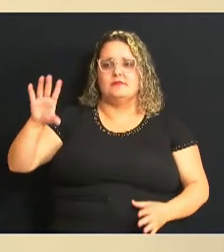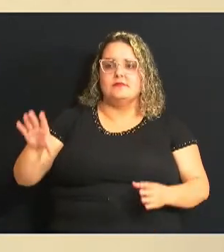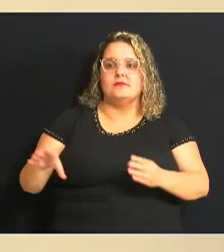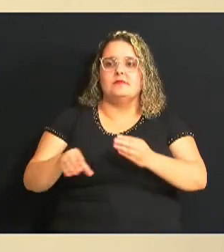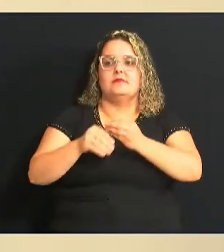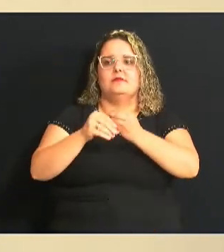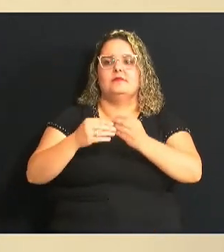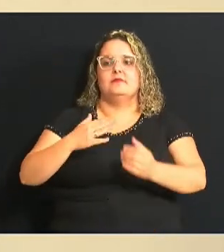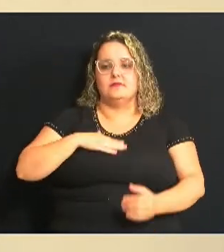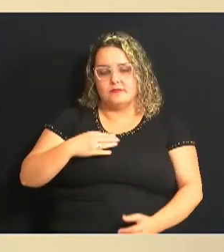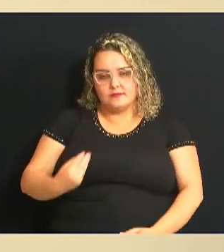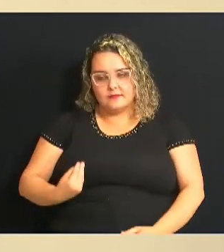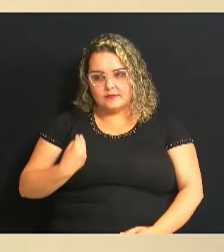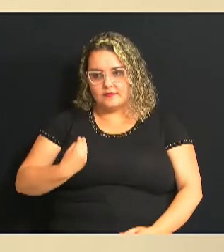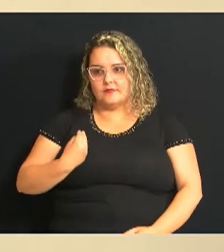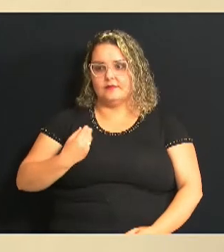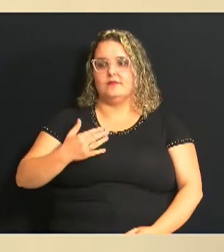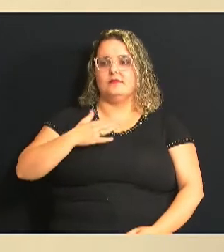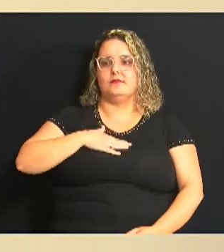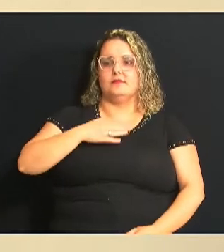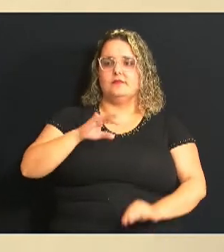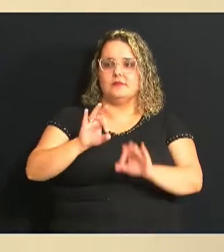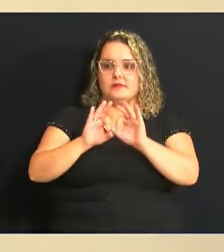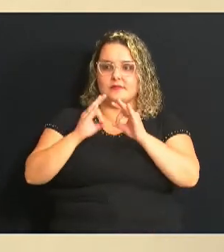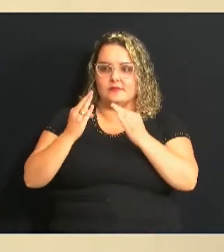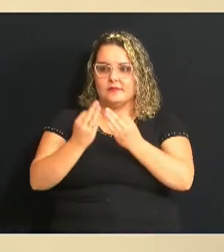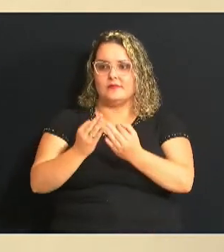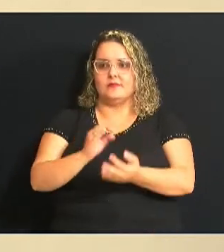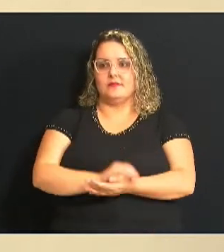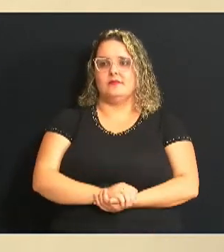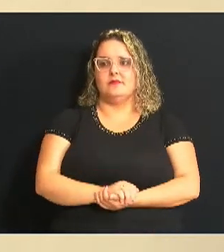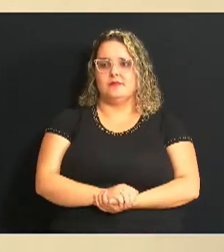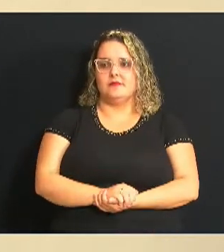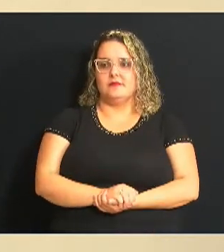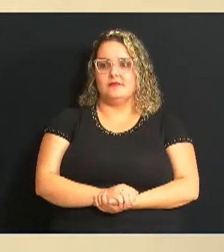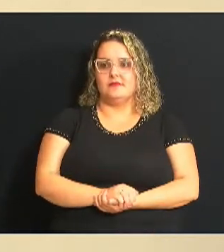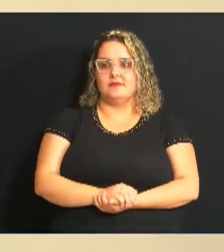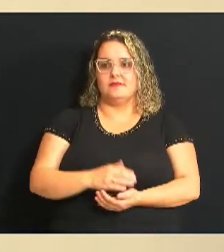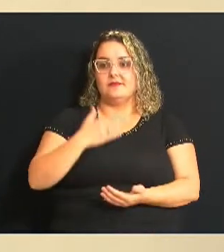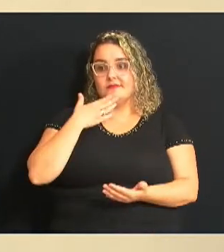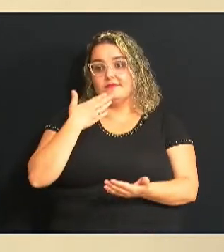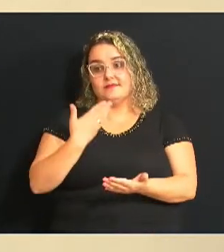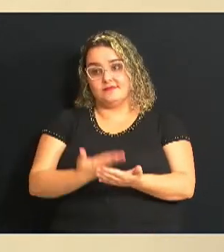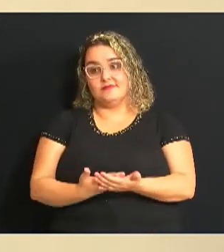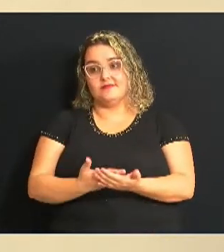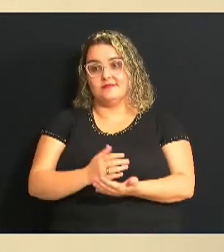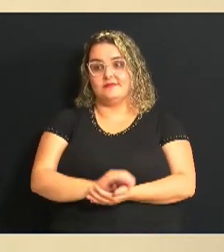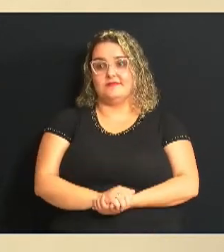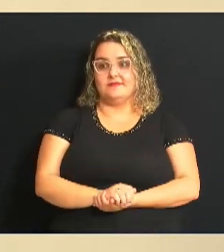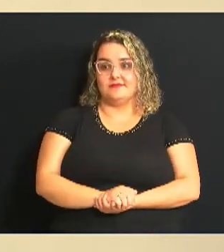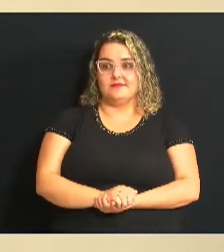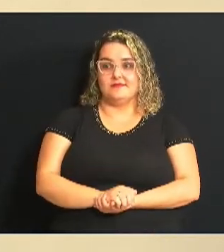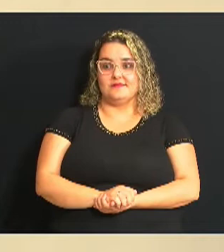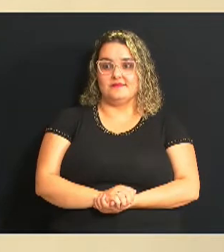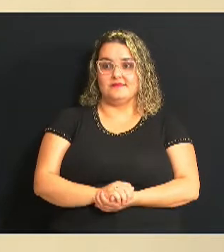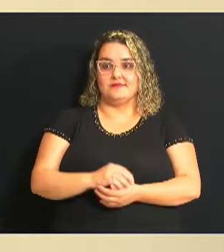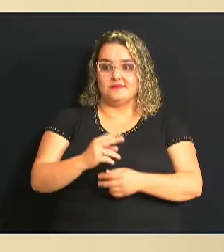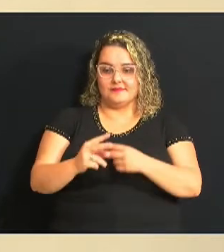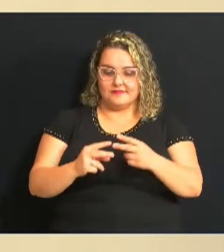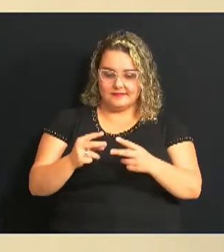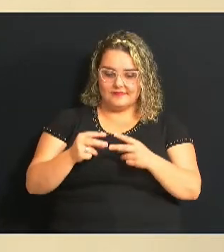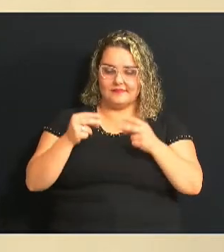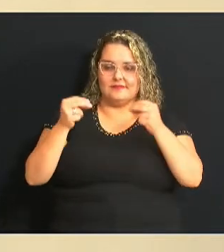minha vida, na vida da minha família. E, para minha surpresa, ainda mais este presente,